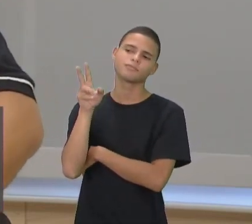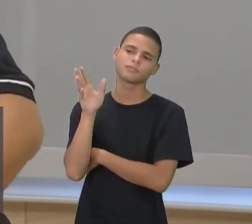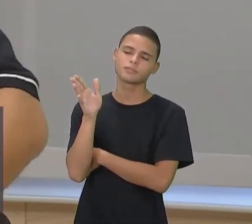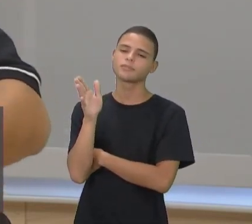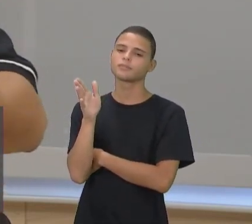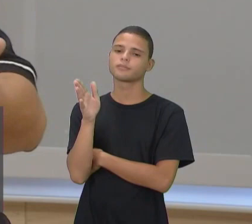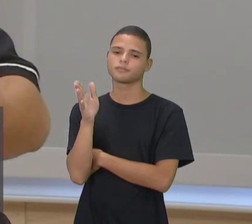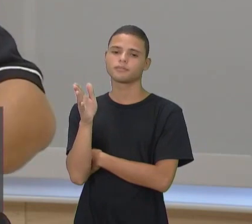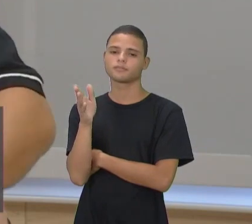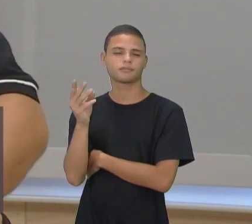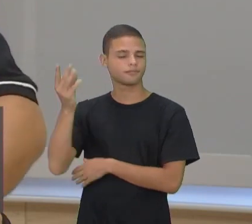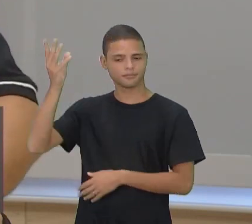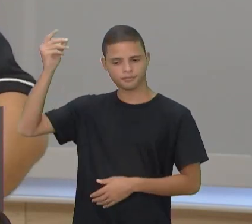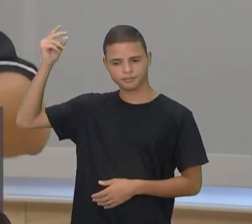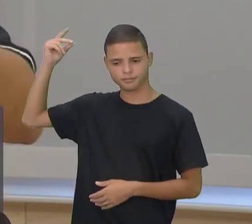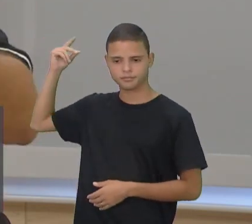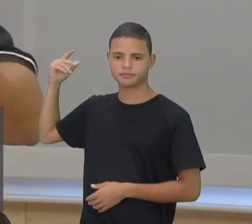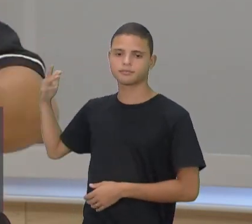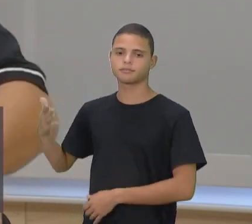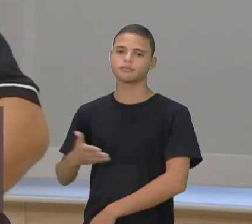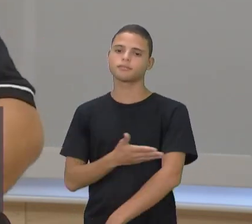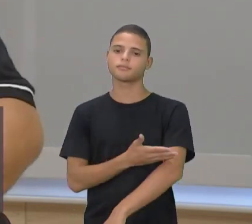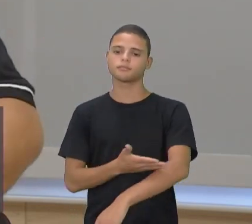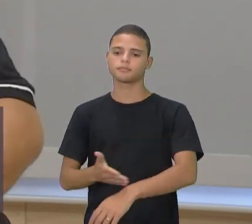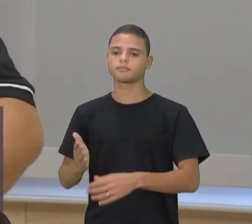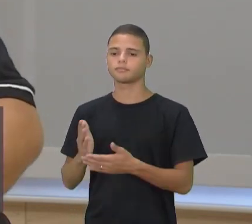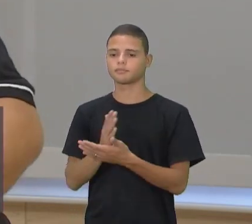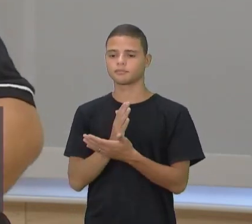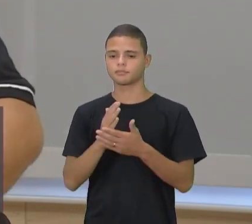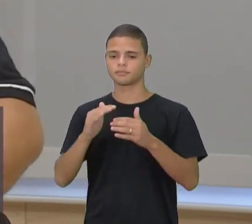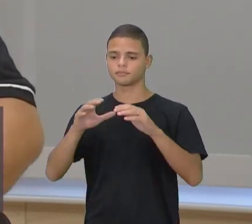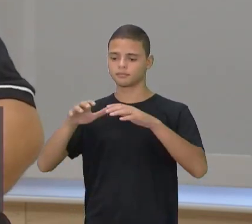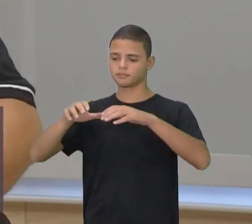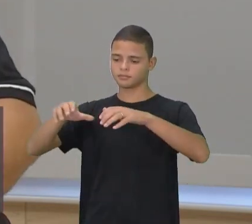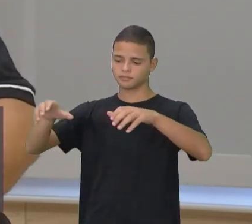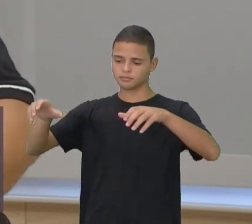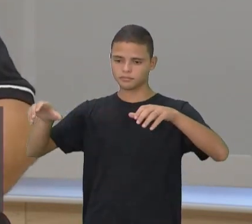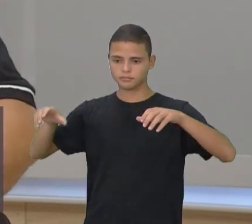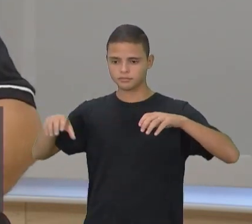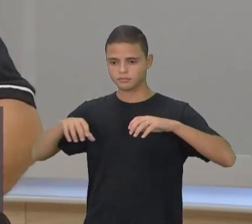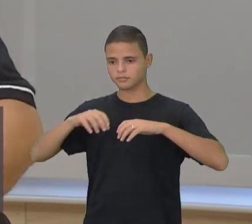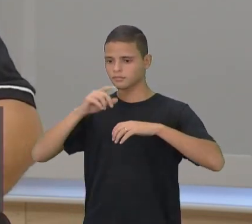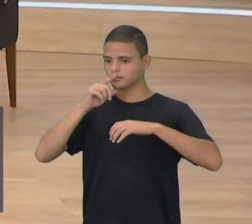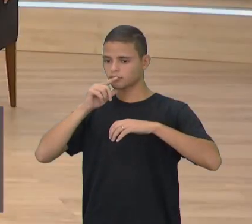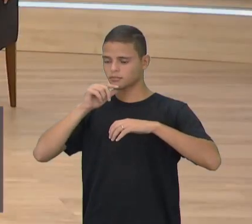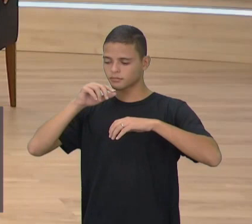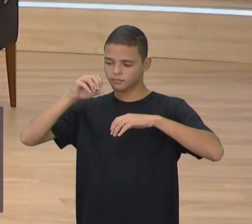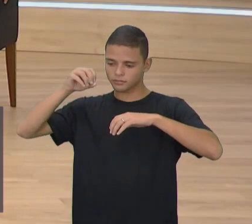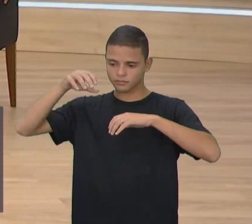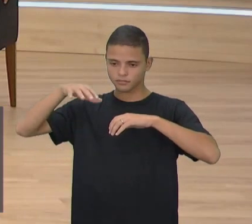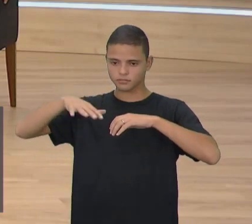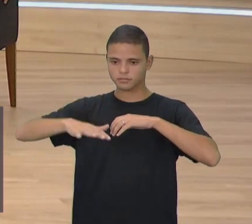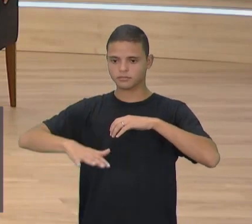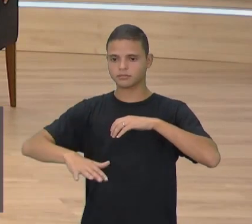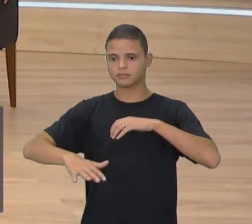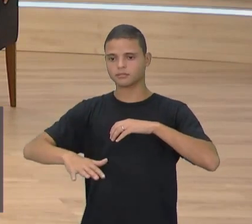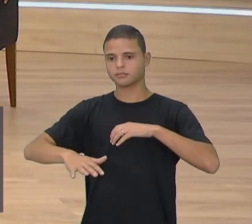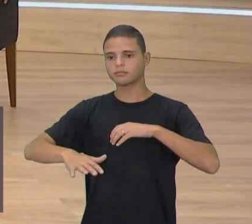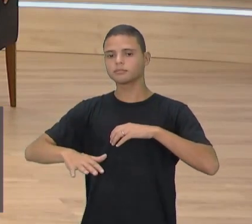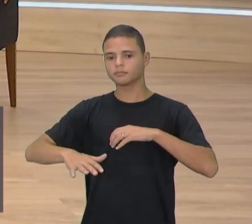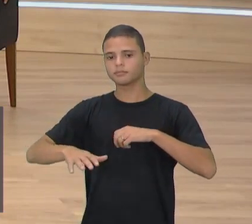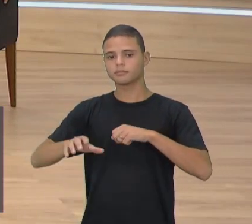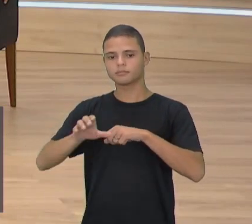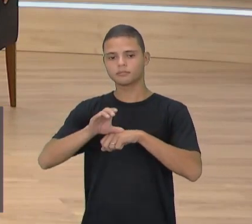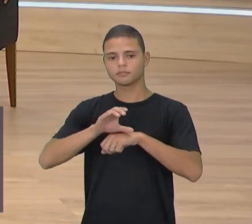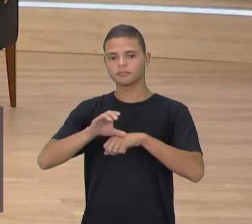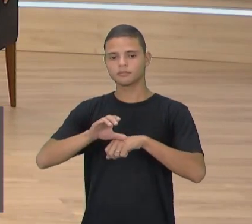Então, era muito comum, né? Caixas d'água utilizando eu lembrei dessas caixas d'água cinza, né? Isso, não